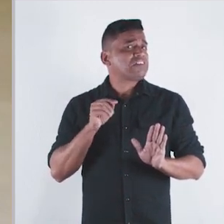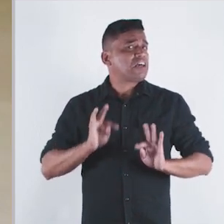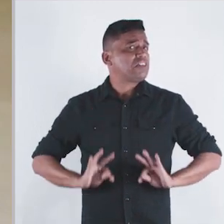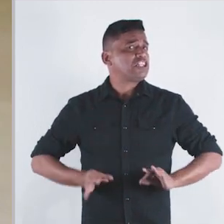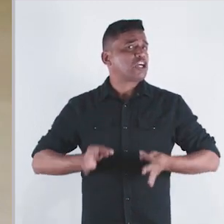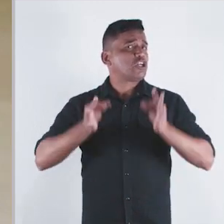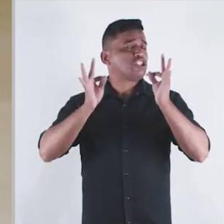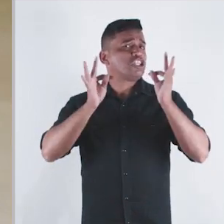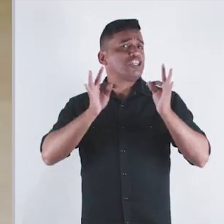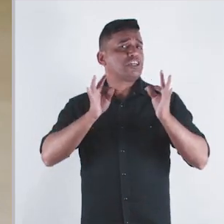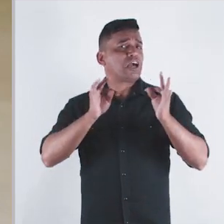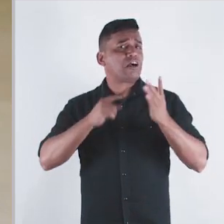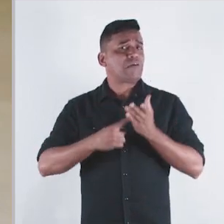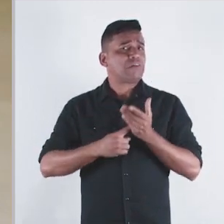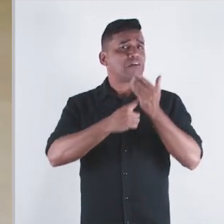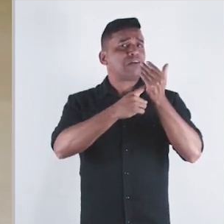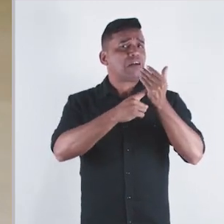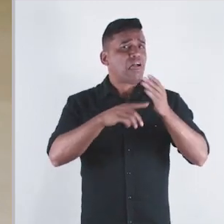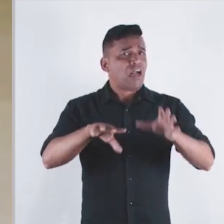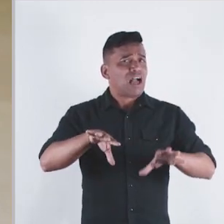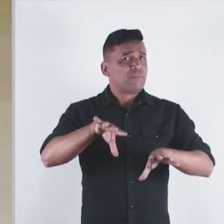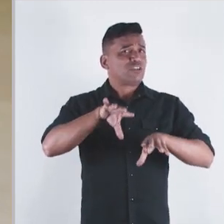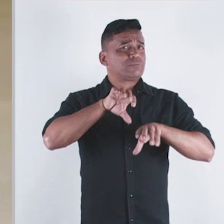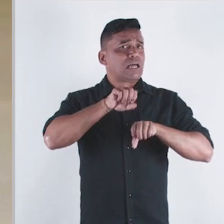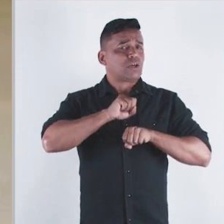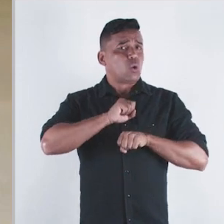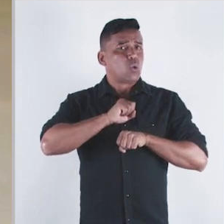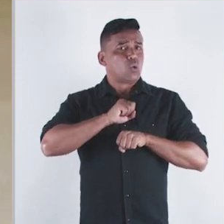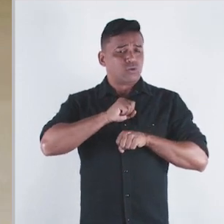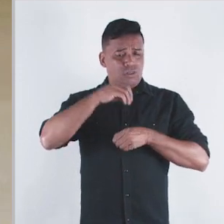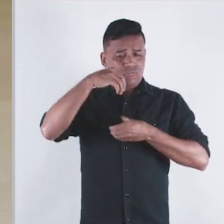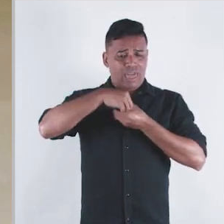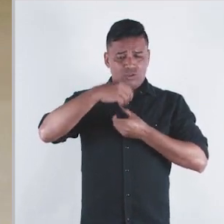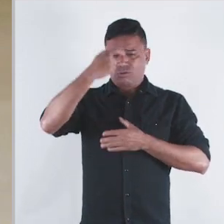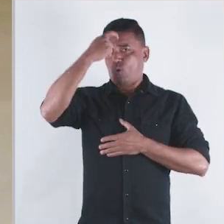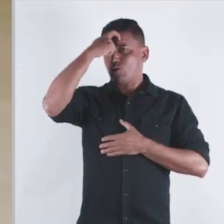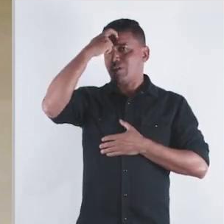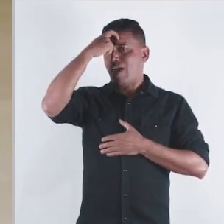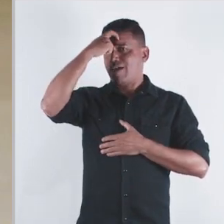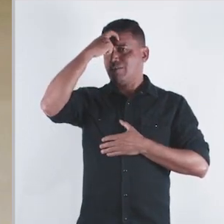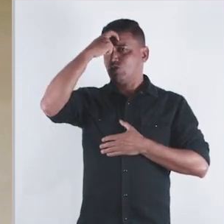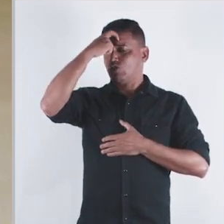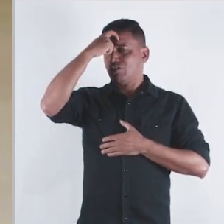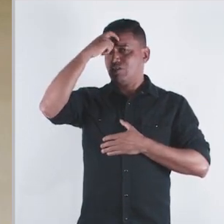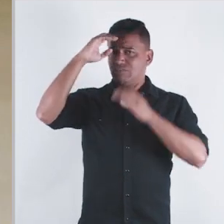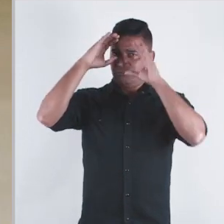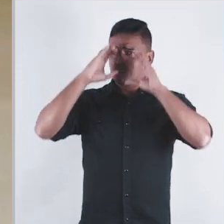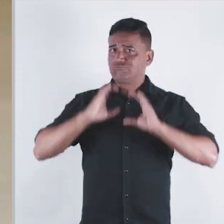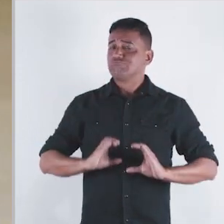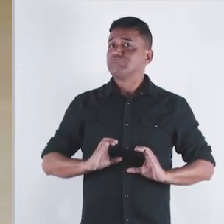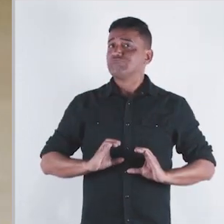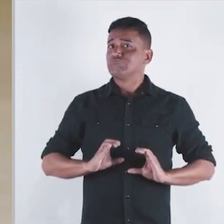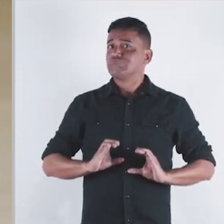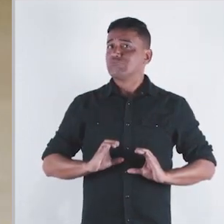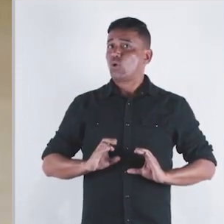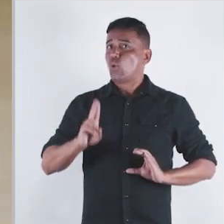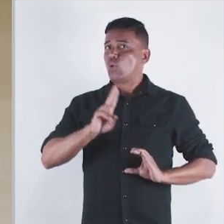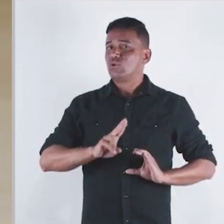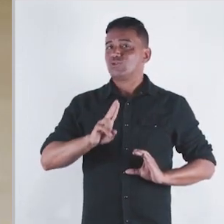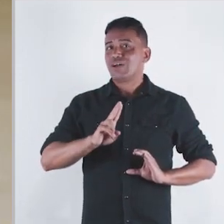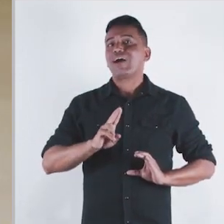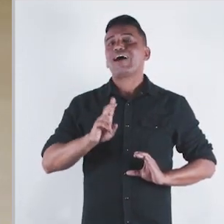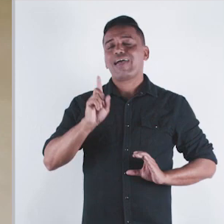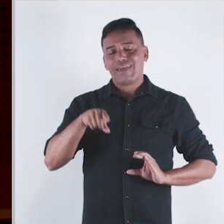numa apropriação consciente e crítica desses recursos? Eu acho que é aí que